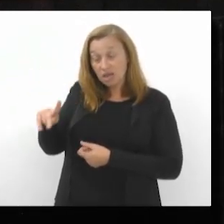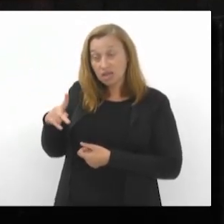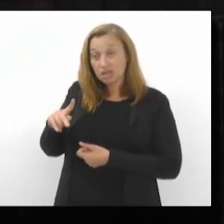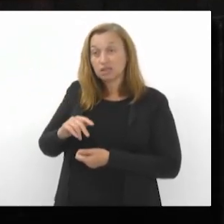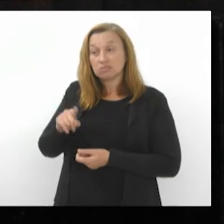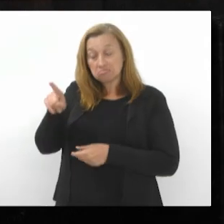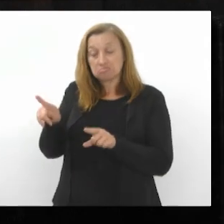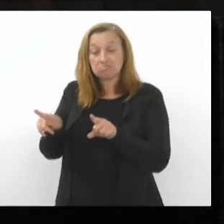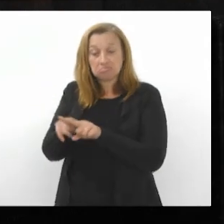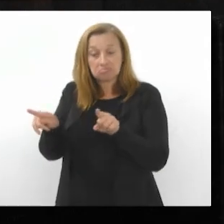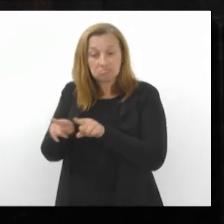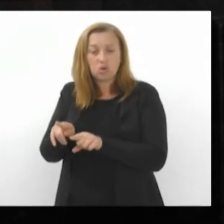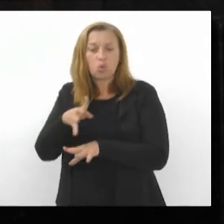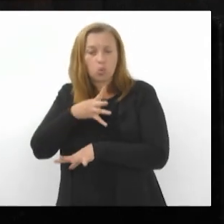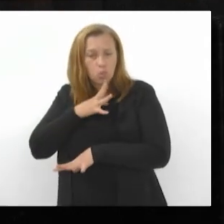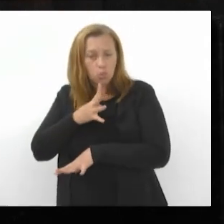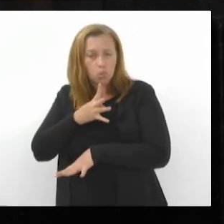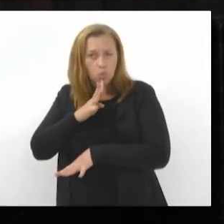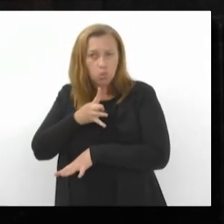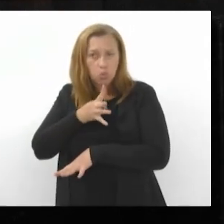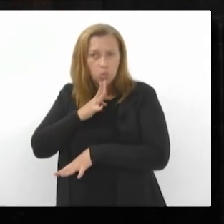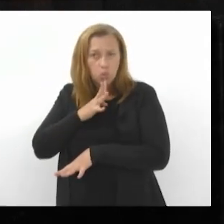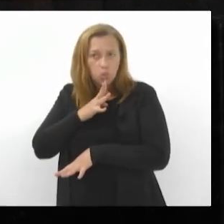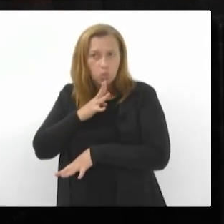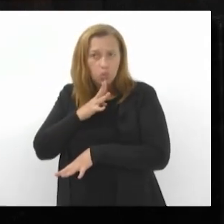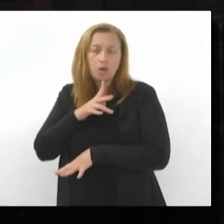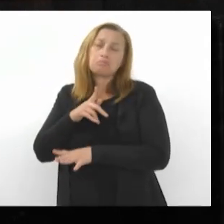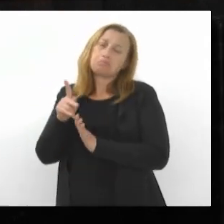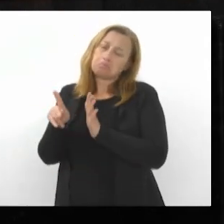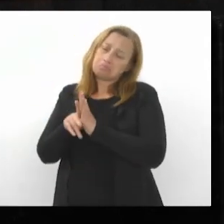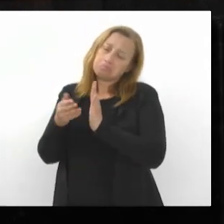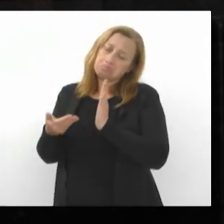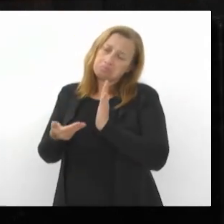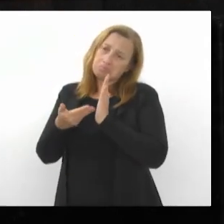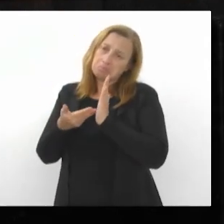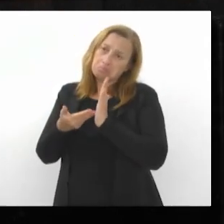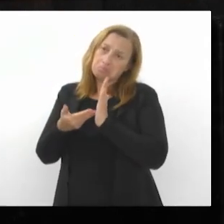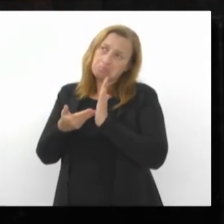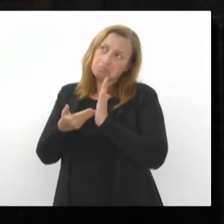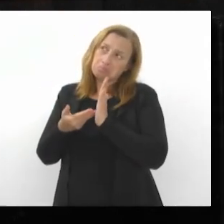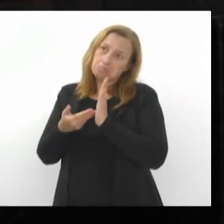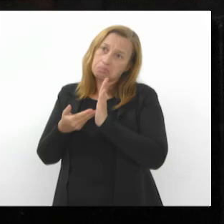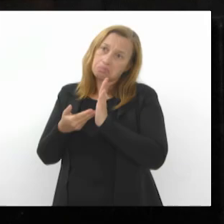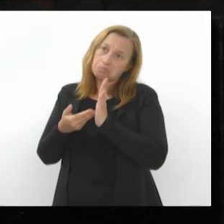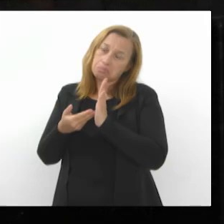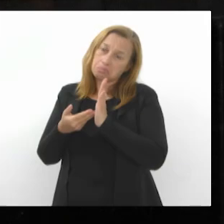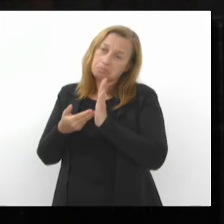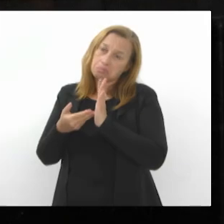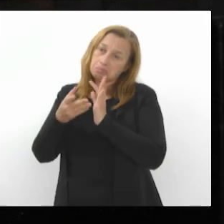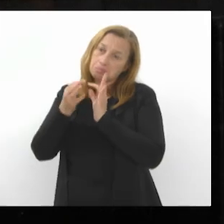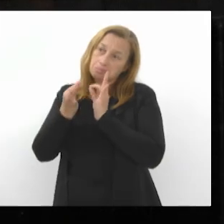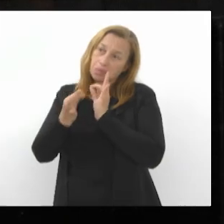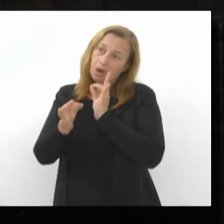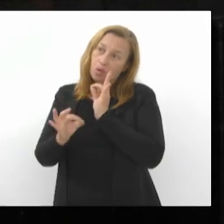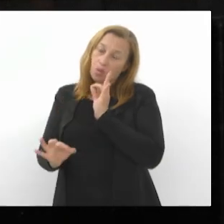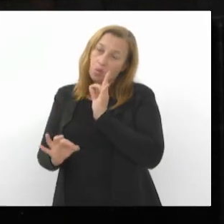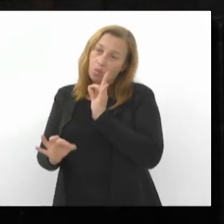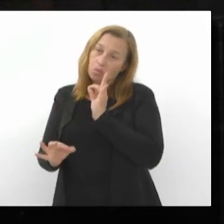ele também reconheceu que este projeto está longe de ser os nossos